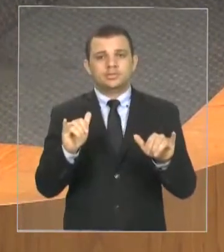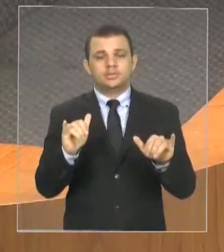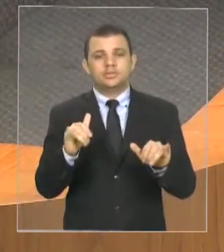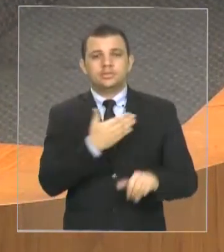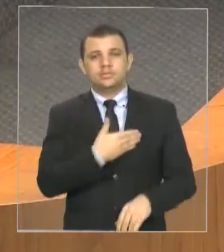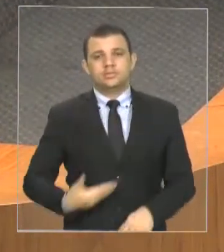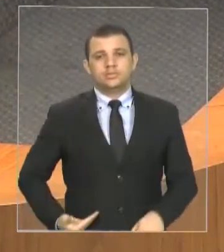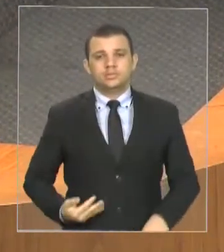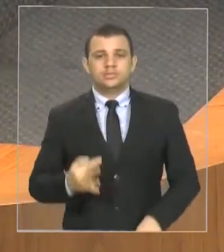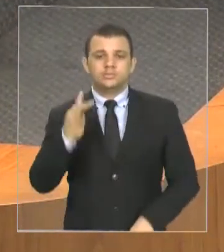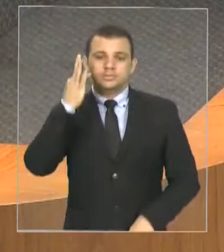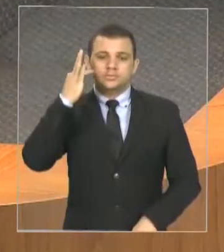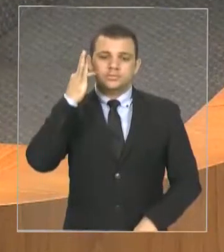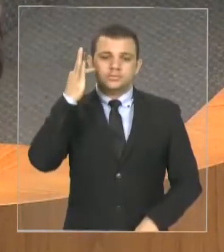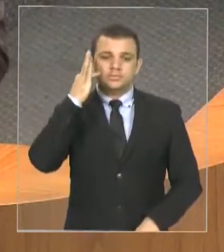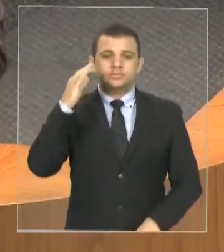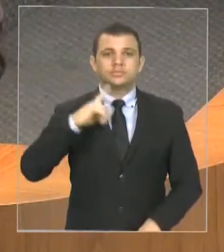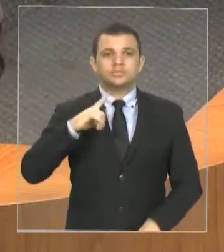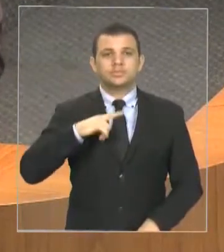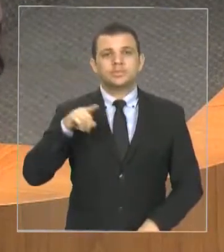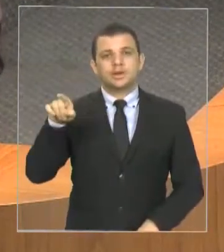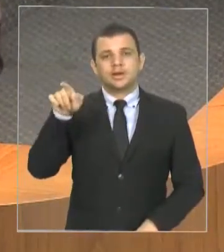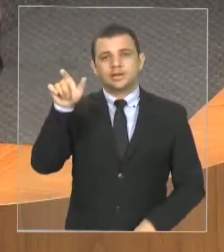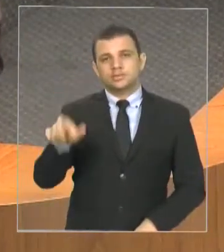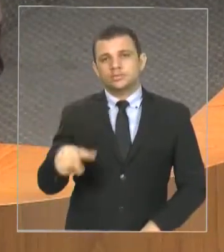verificar que ele estava delatado na Lava Jato,